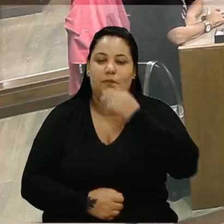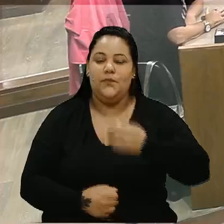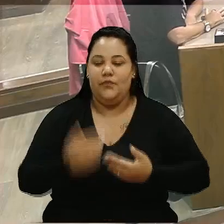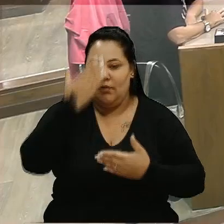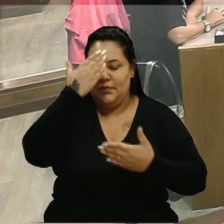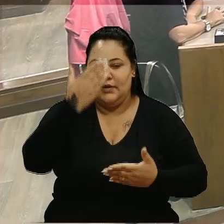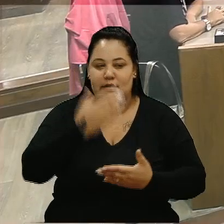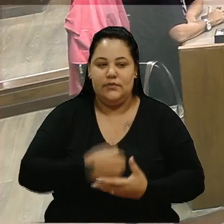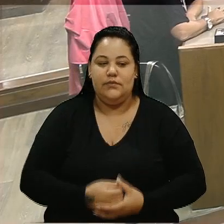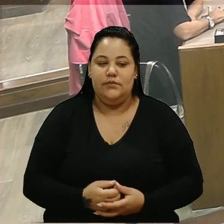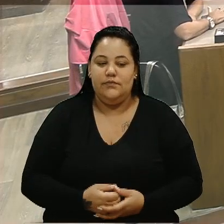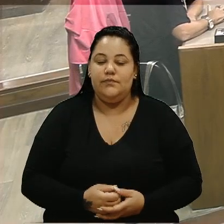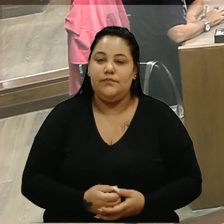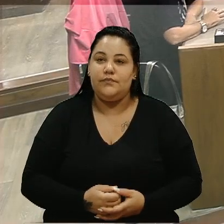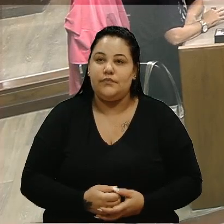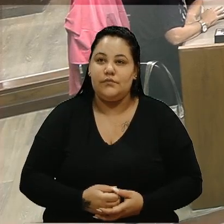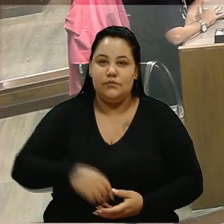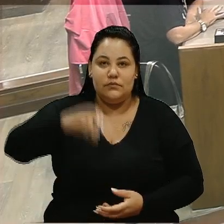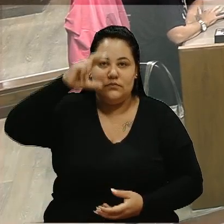Vereadora Sandra Boneto.